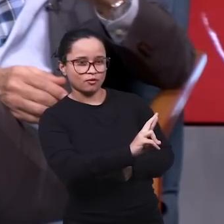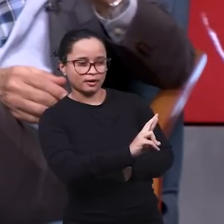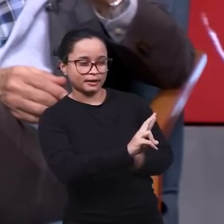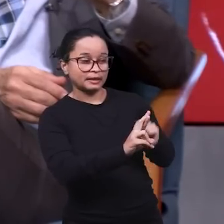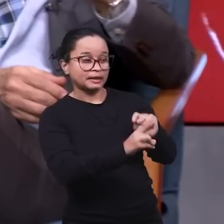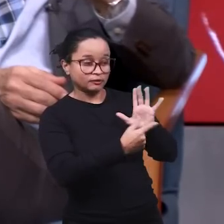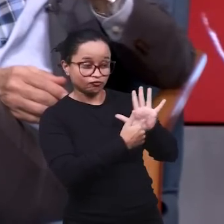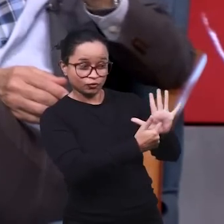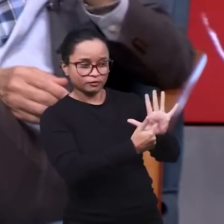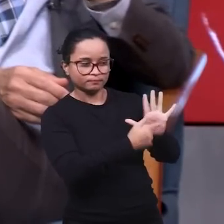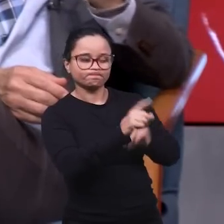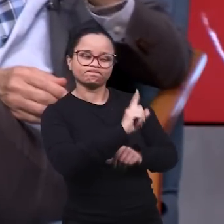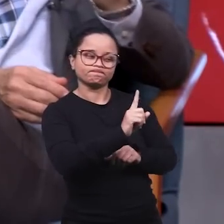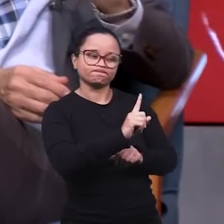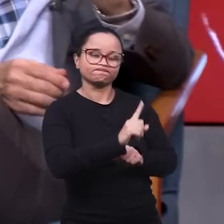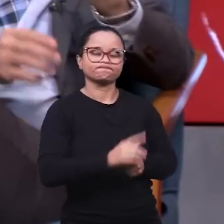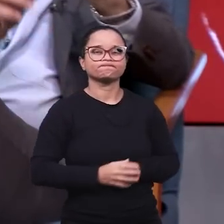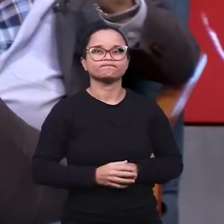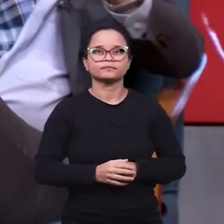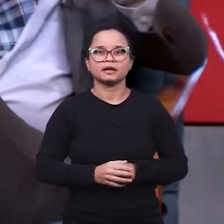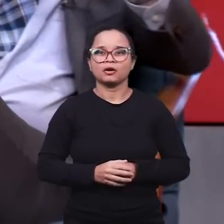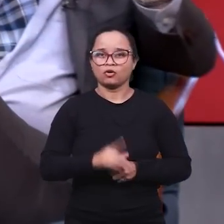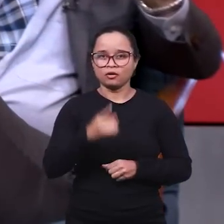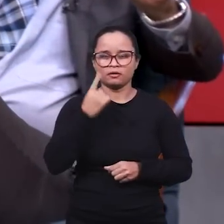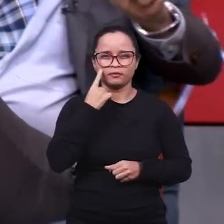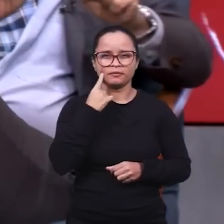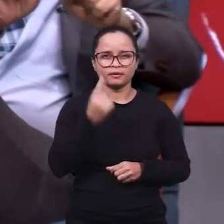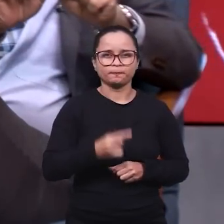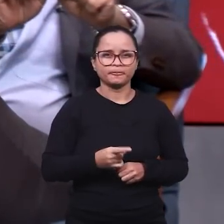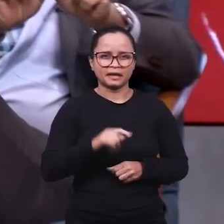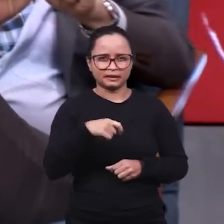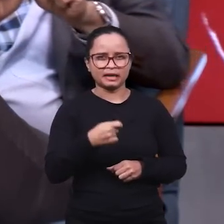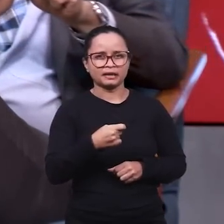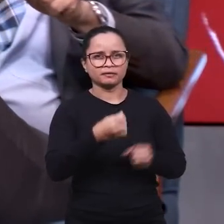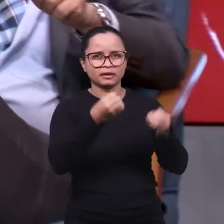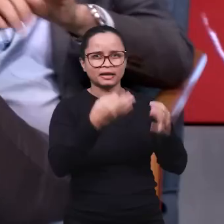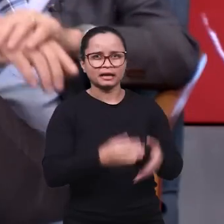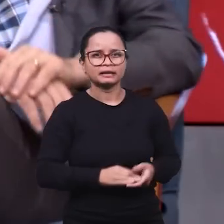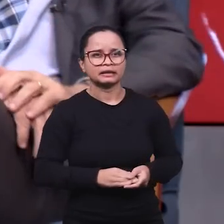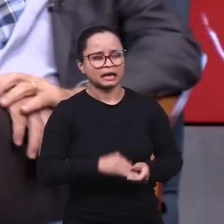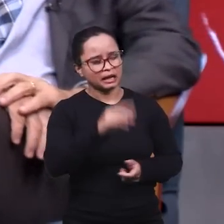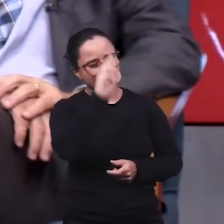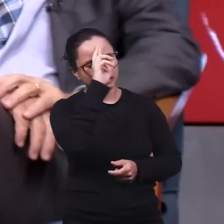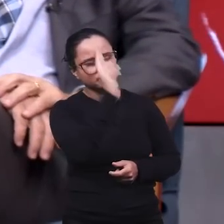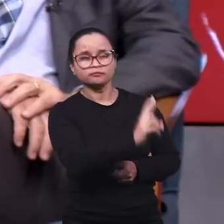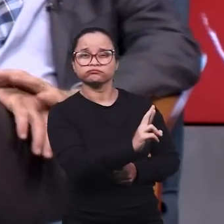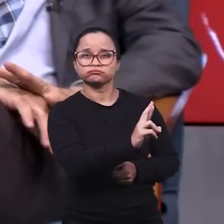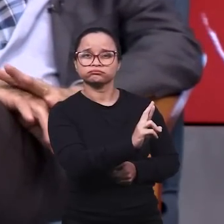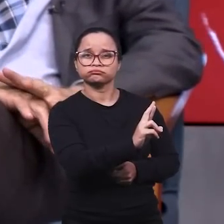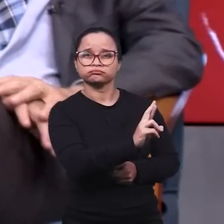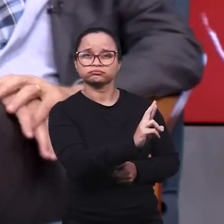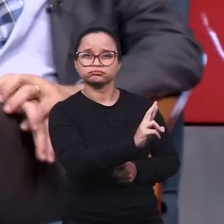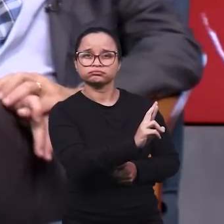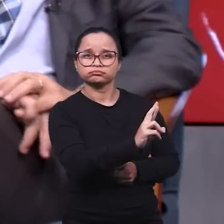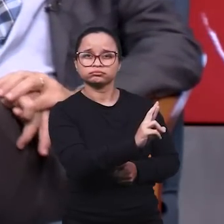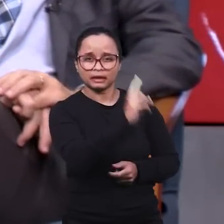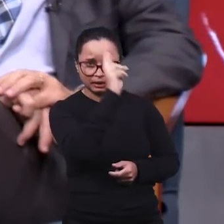que te revelou isso. Carne e sangue, vamos pegar essa expressão, carne e sangue, isso é o quê? Letra.